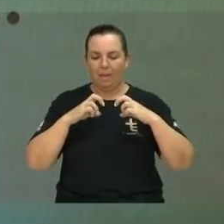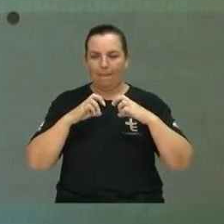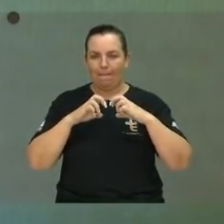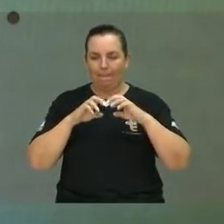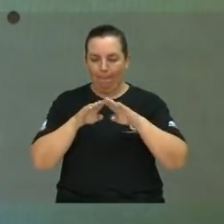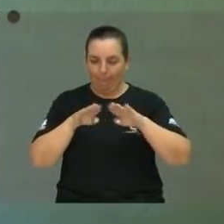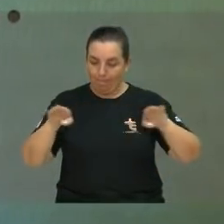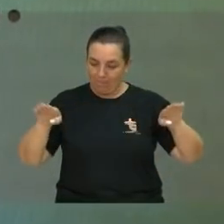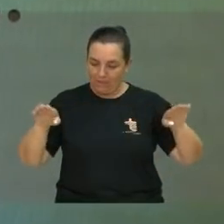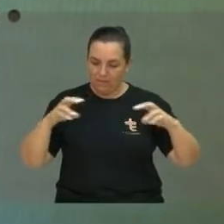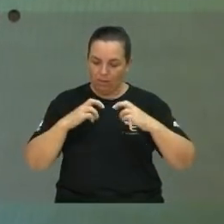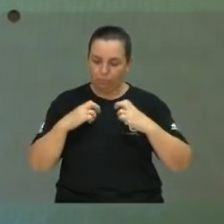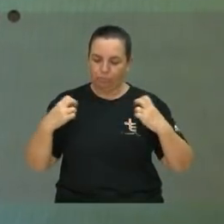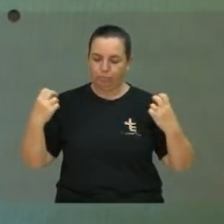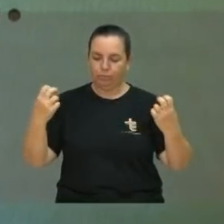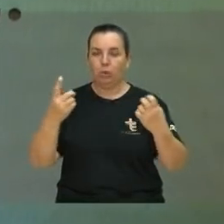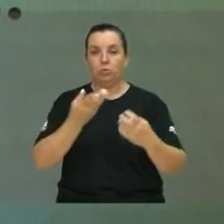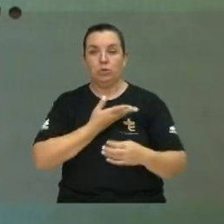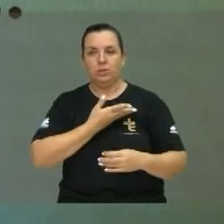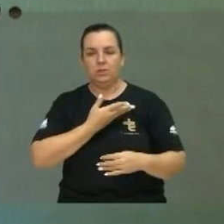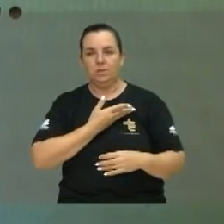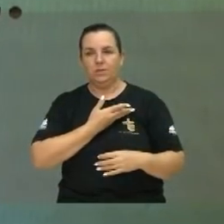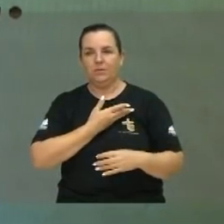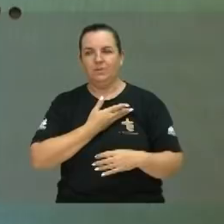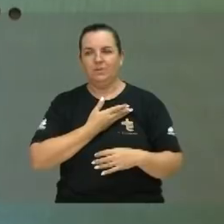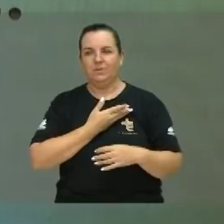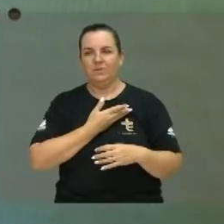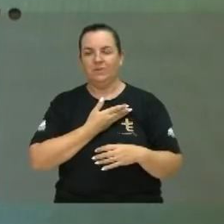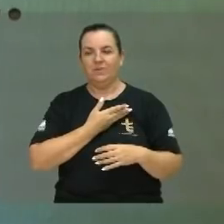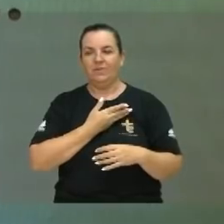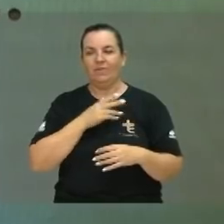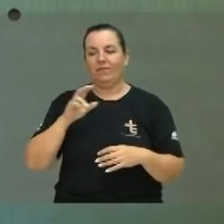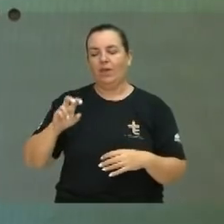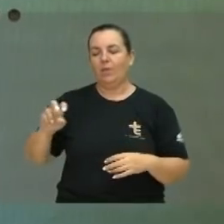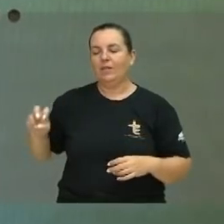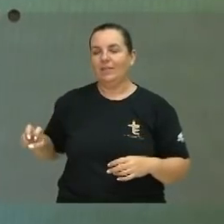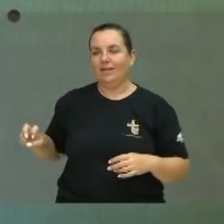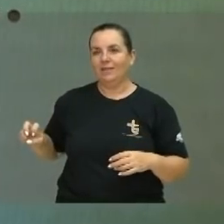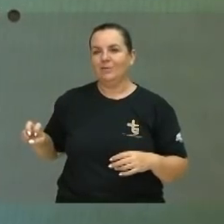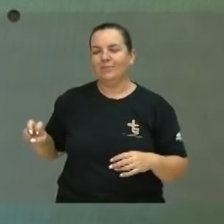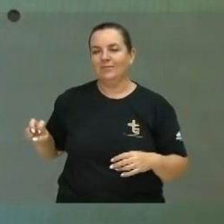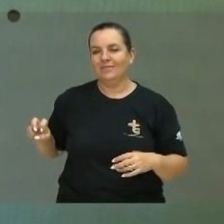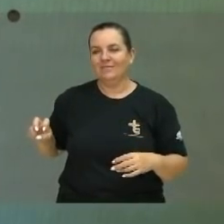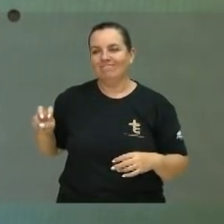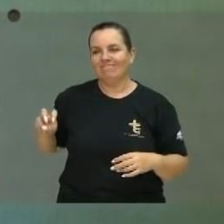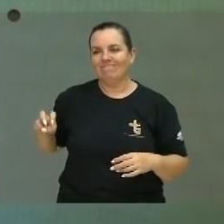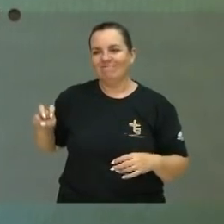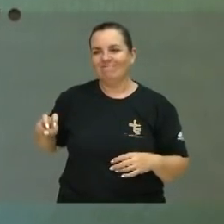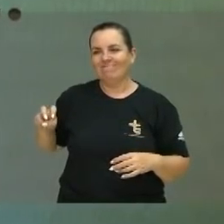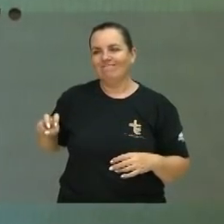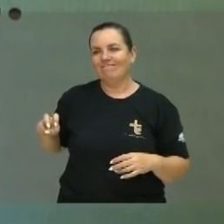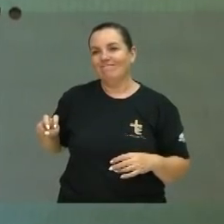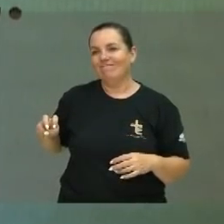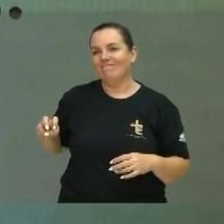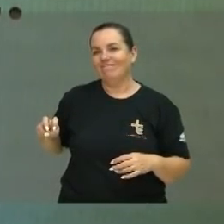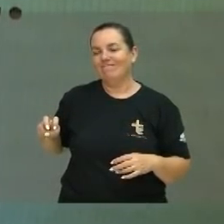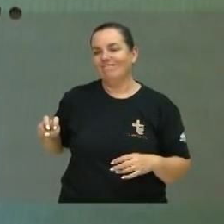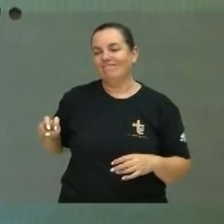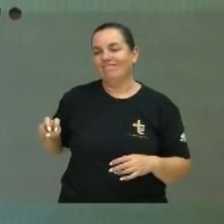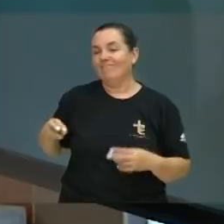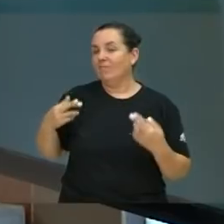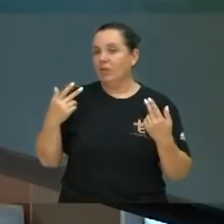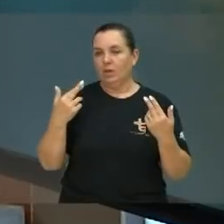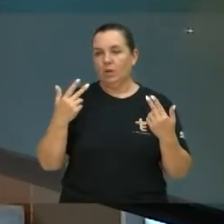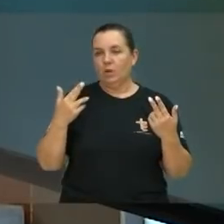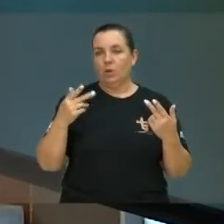jesus um dos seus discípulos ao lado de jesus essa é a